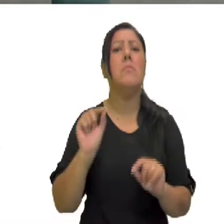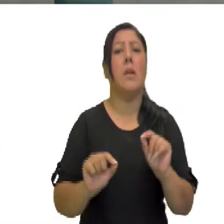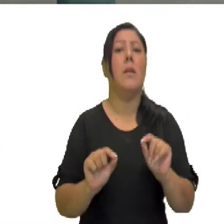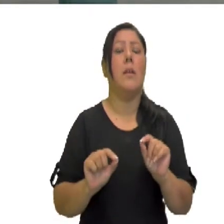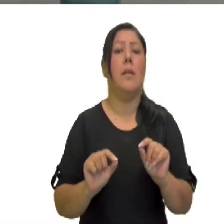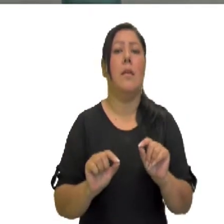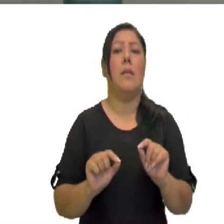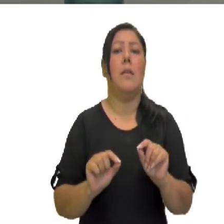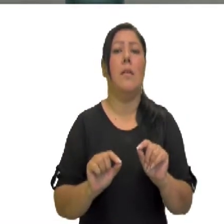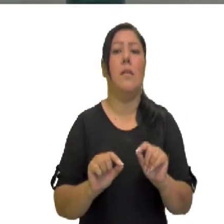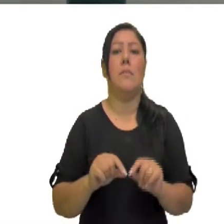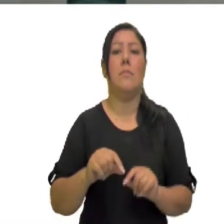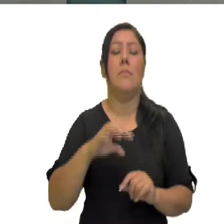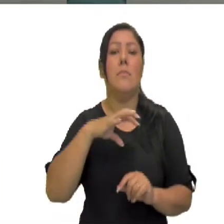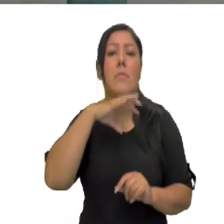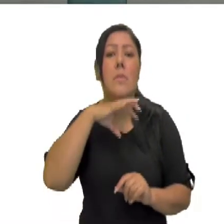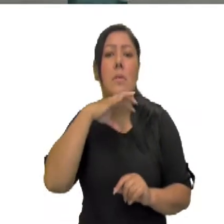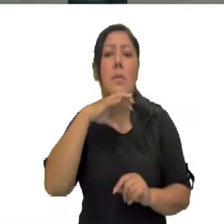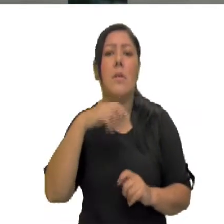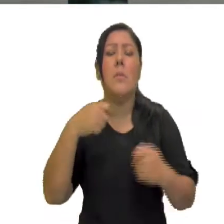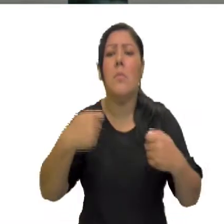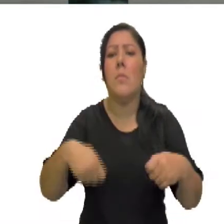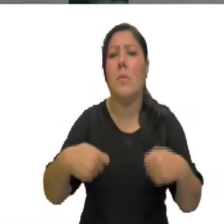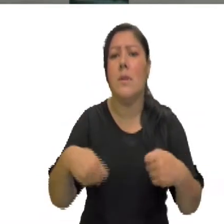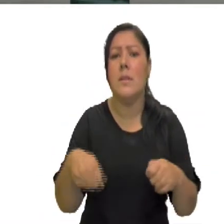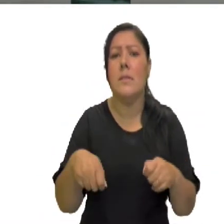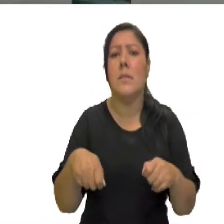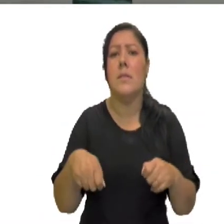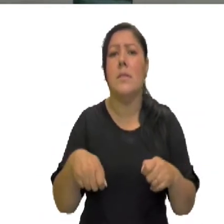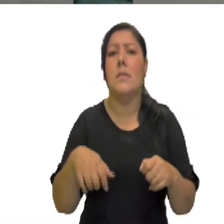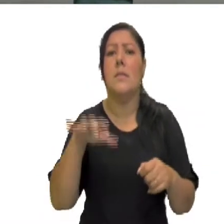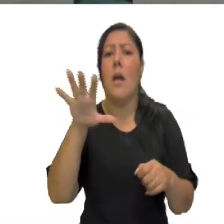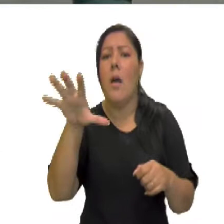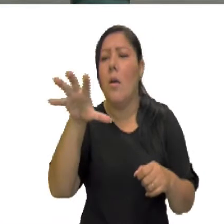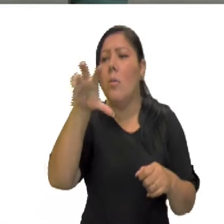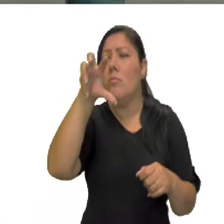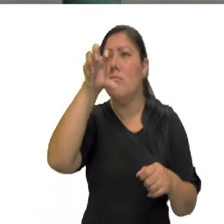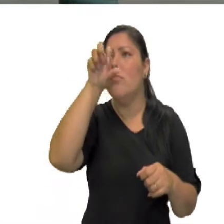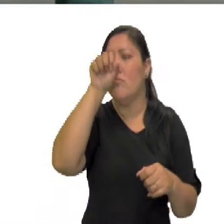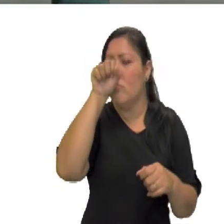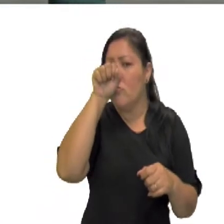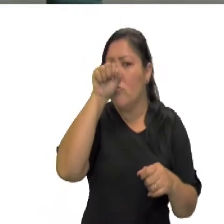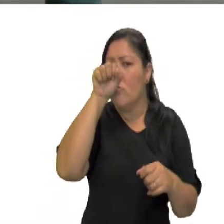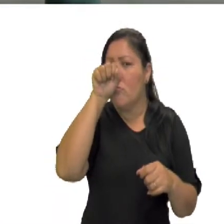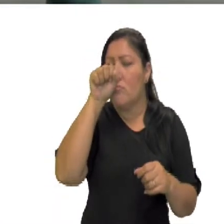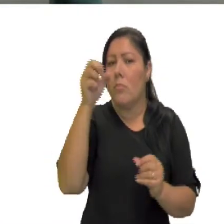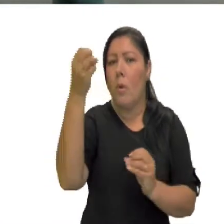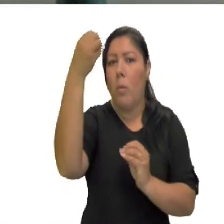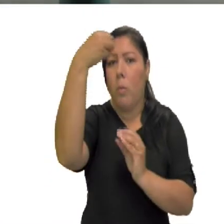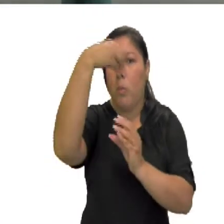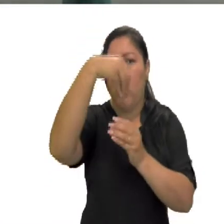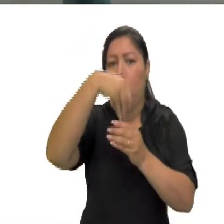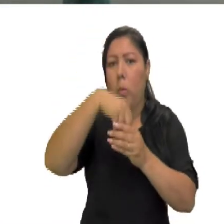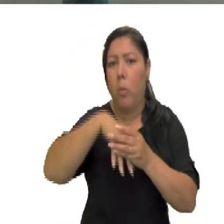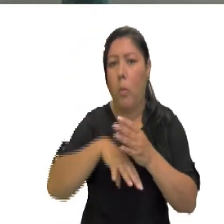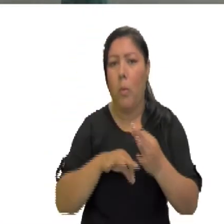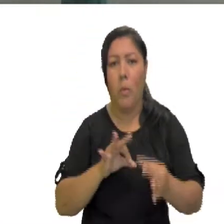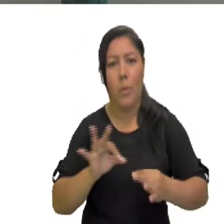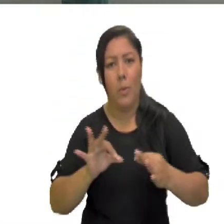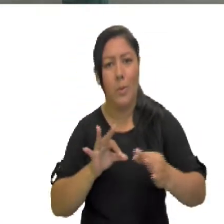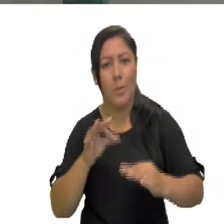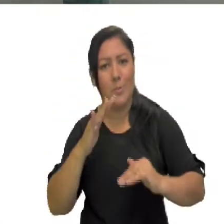do ar que cerca ele para ele conseguir fazer toda essa estrutura